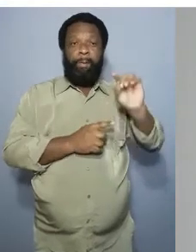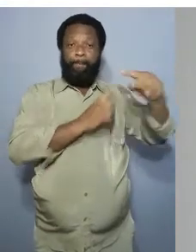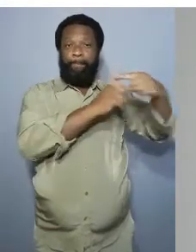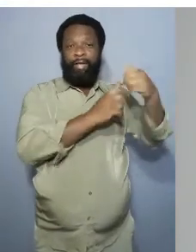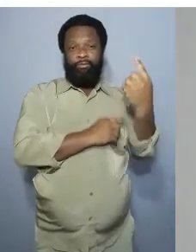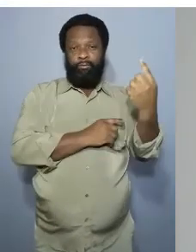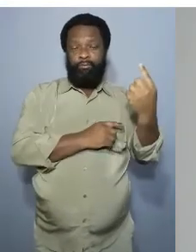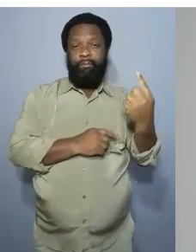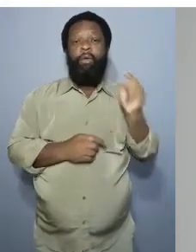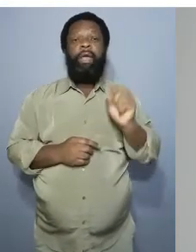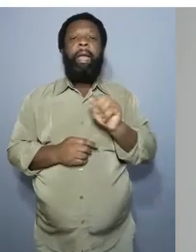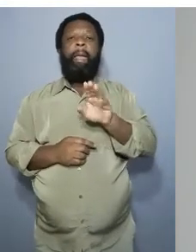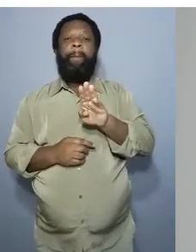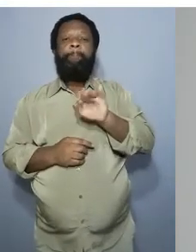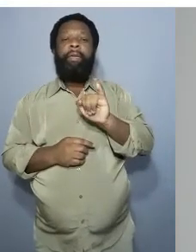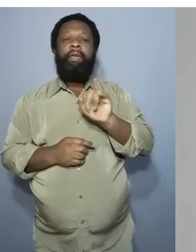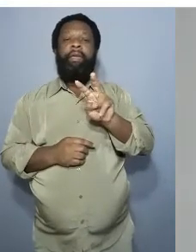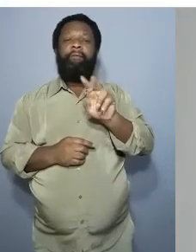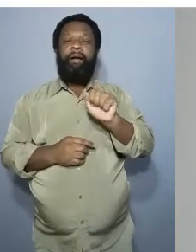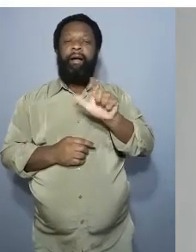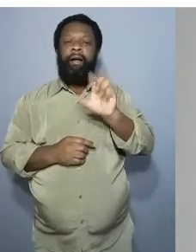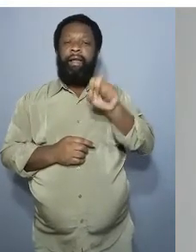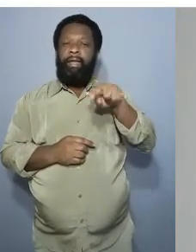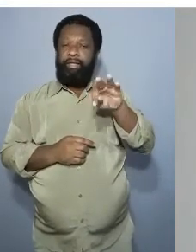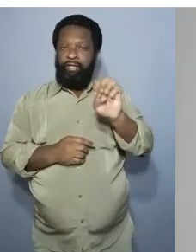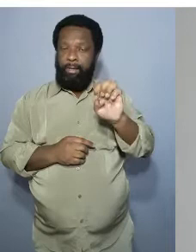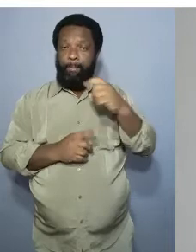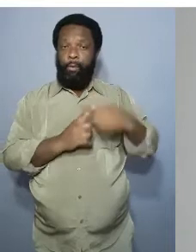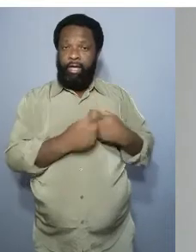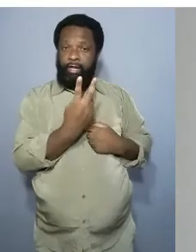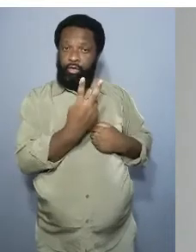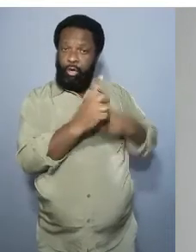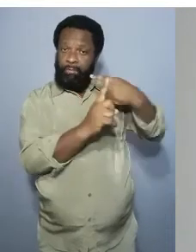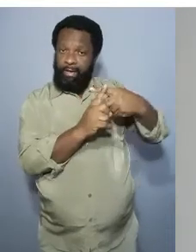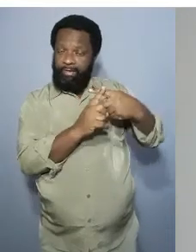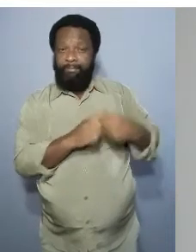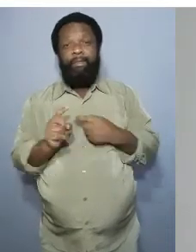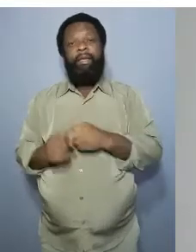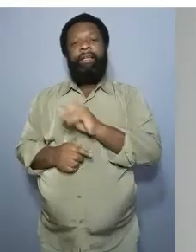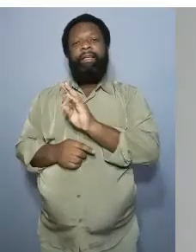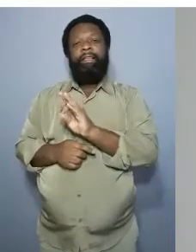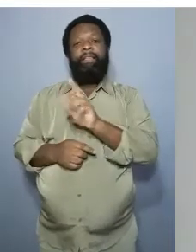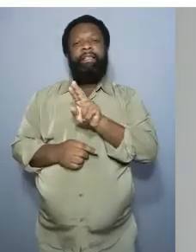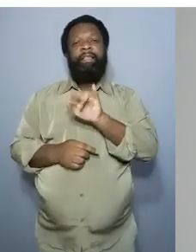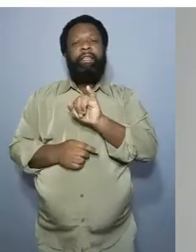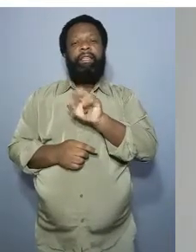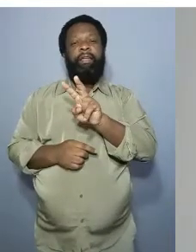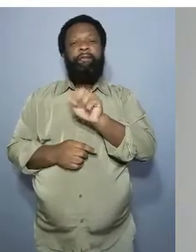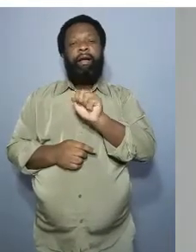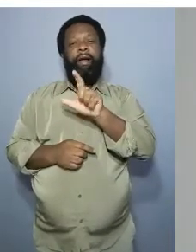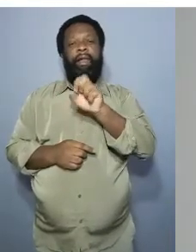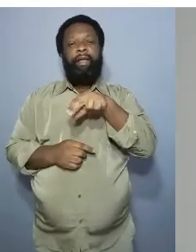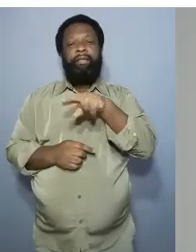só mais. Aqui nós chamamos de cátion bivalente, porque a carga é 2+, tudo bem? E aqui nós chamamos de cátion